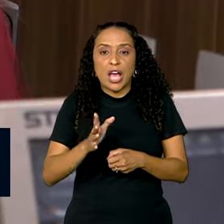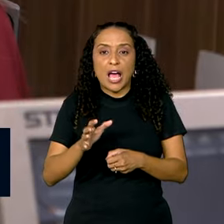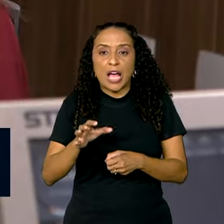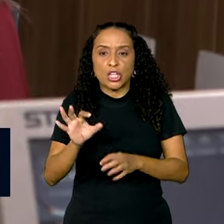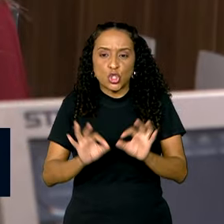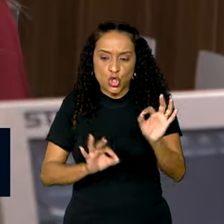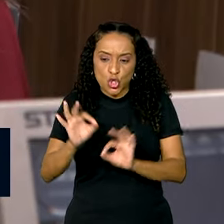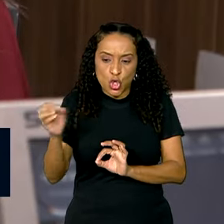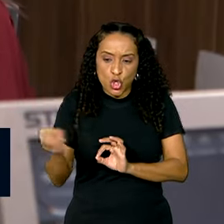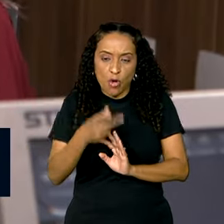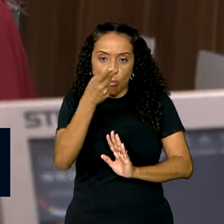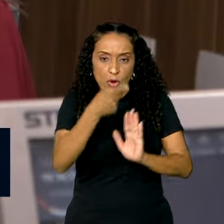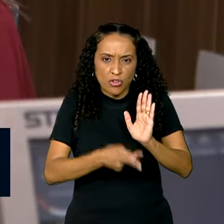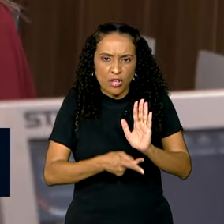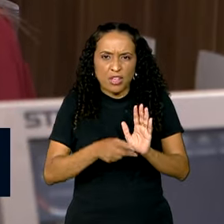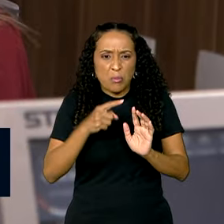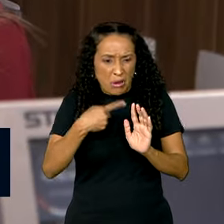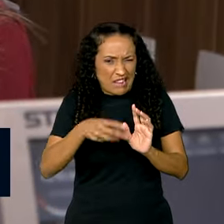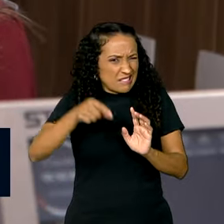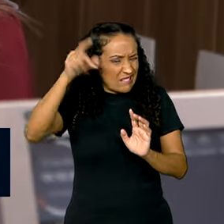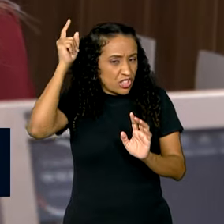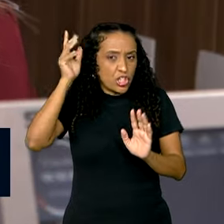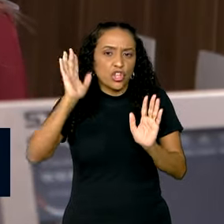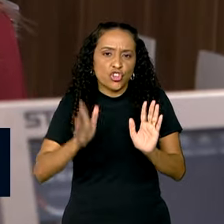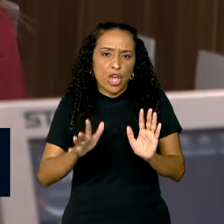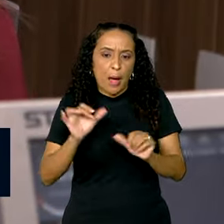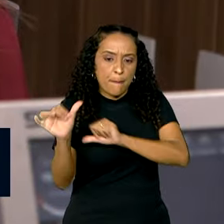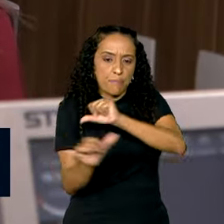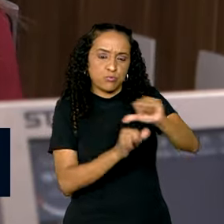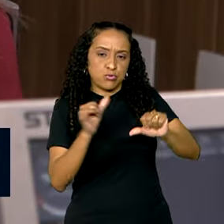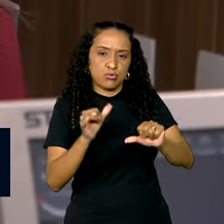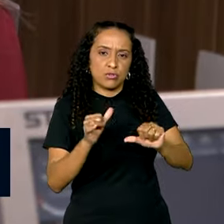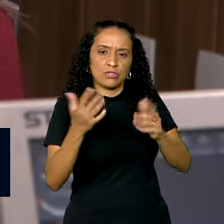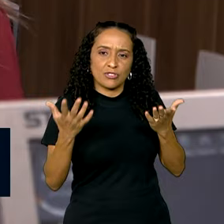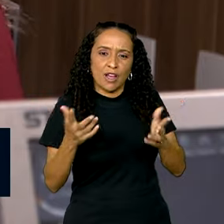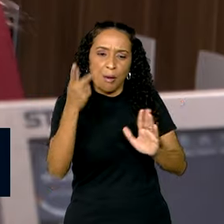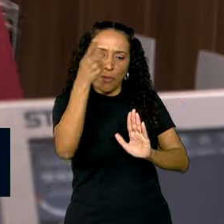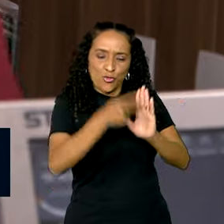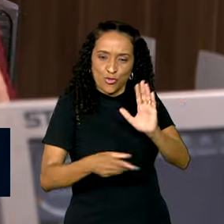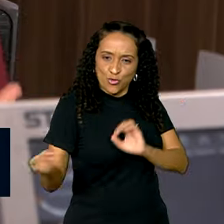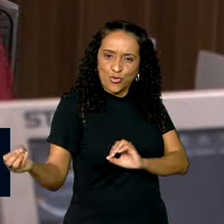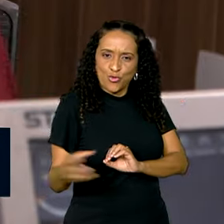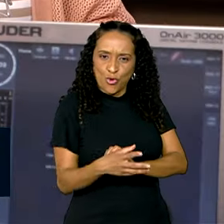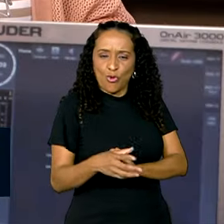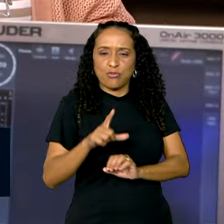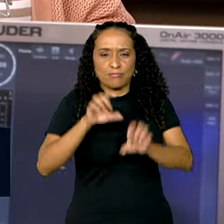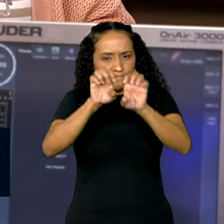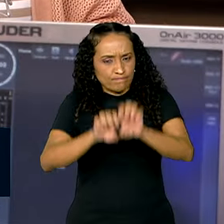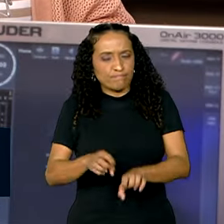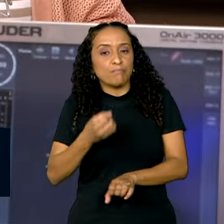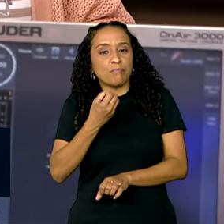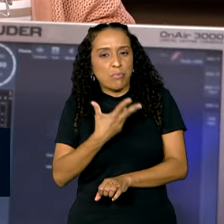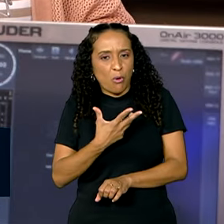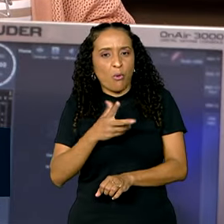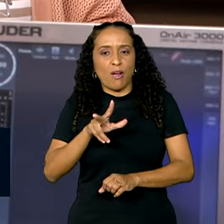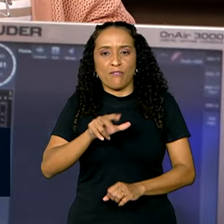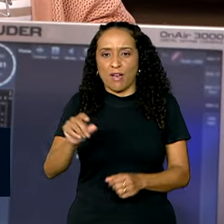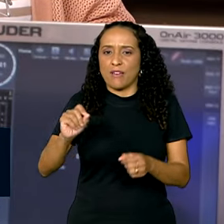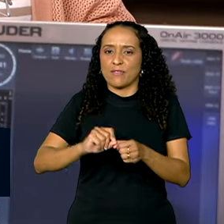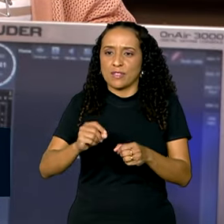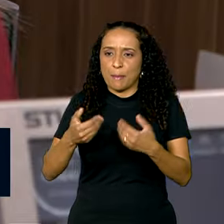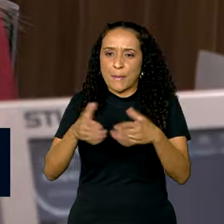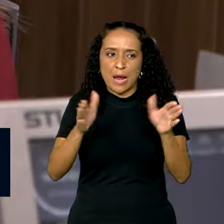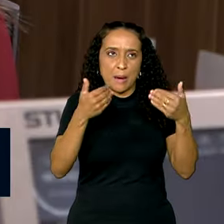atualizado esse projeto por mais que ele seja antigo ele já sai com a cara dos novos projetos e aí é muita estrutura boa que vai est sendo